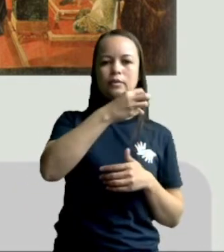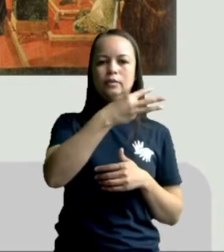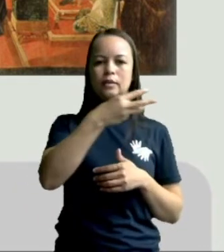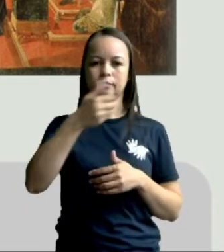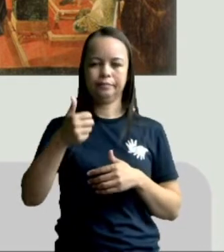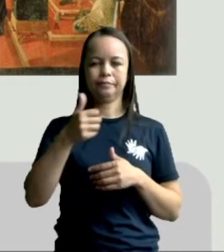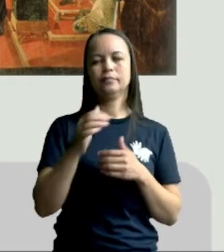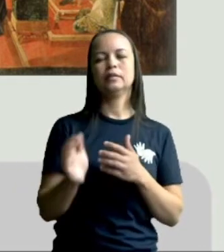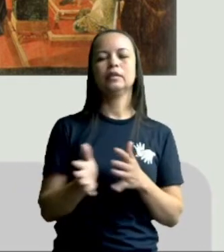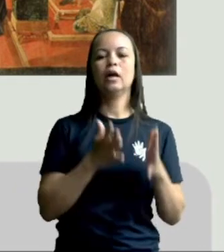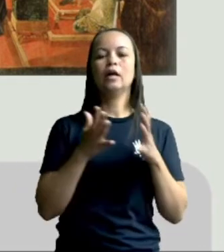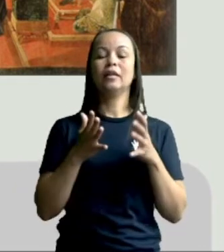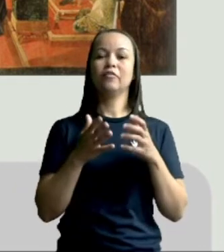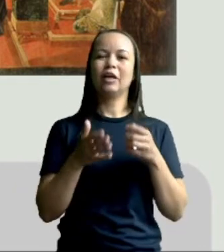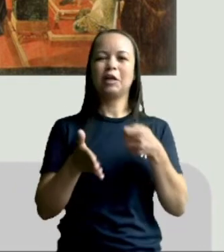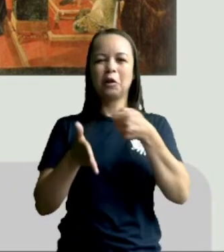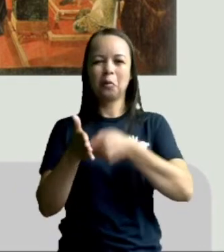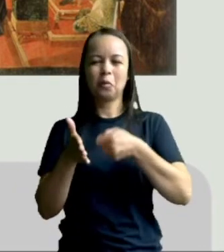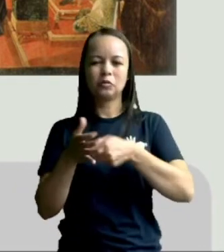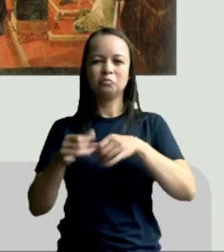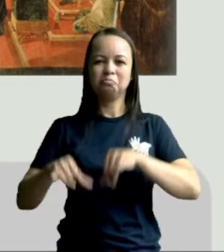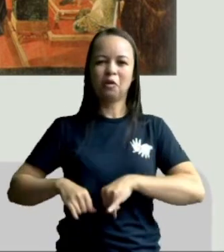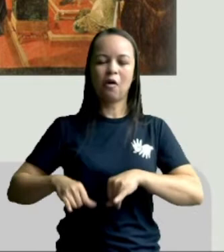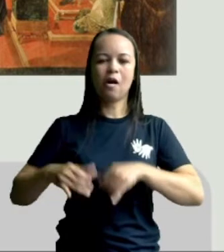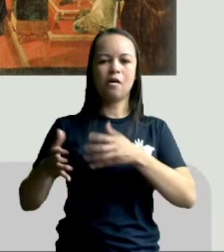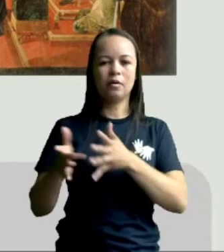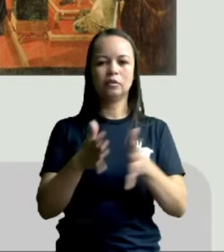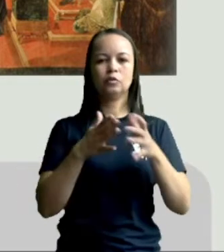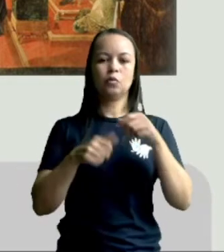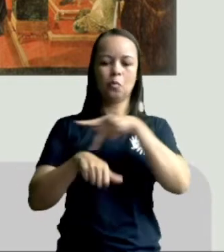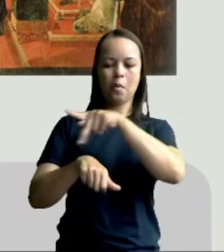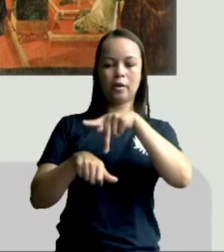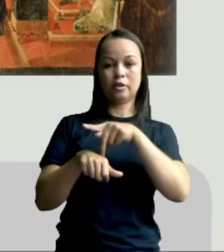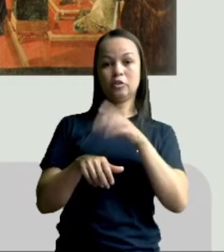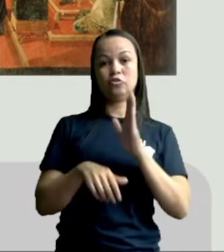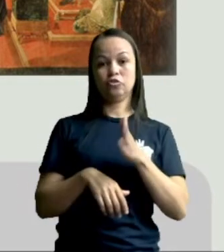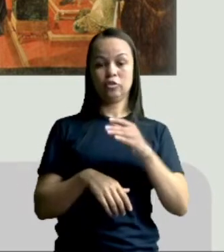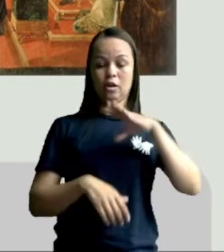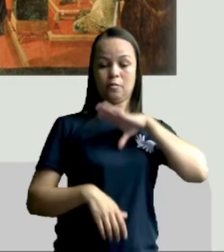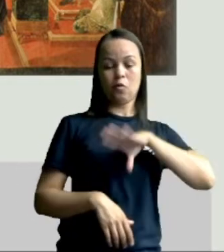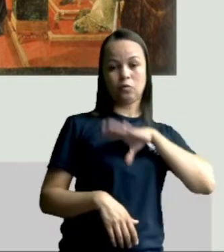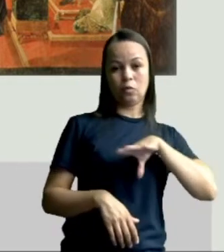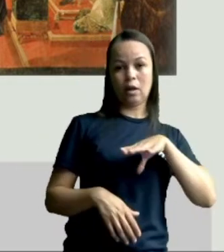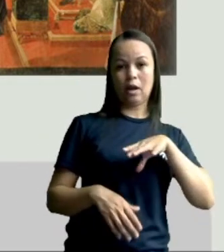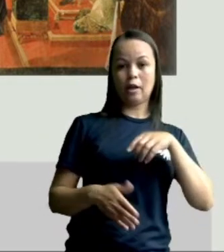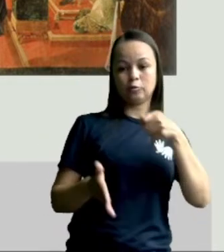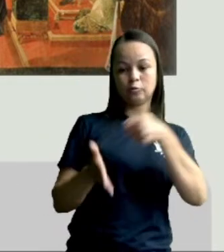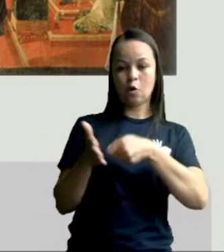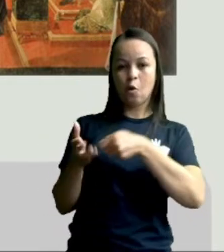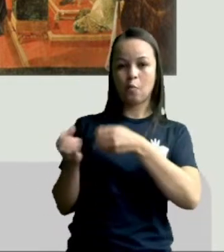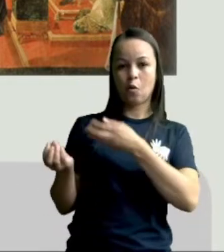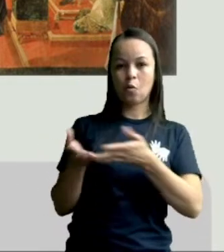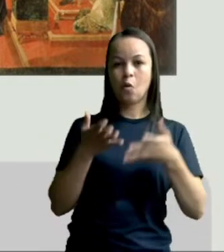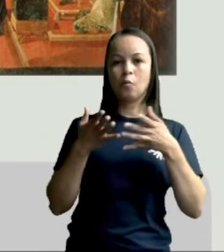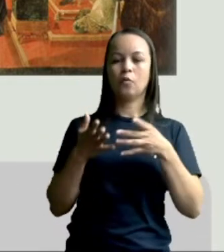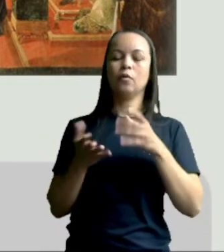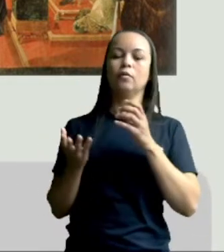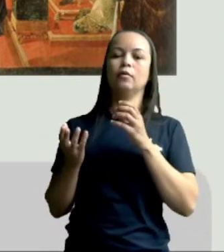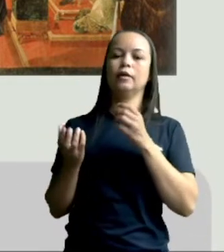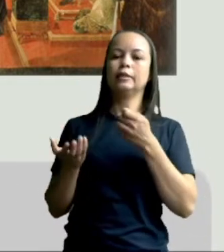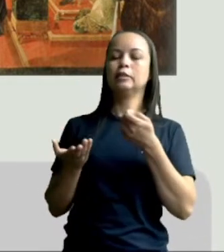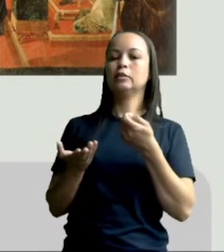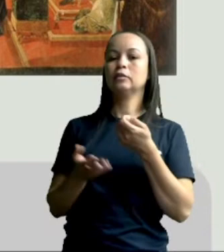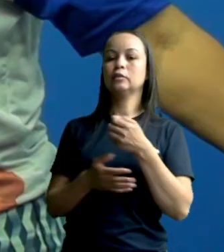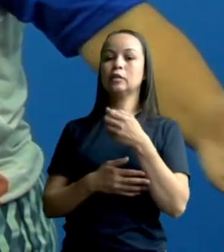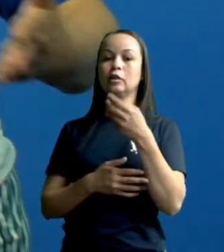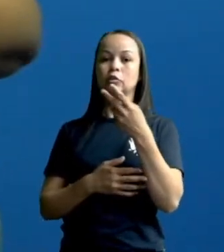o endividamento do país, já que Portugal cobrou 2 milhões de libras do Brasil como indenização. Veja